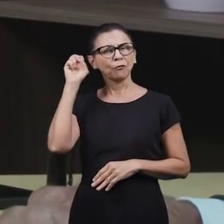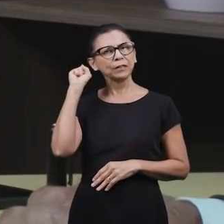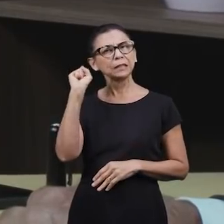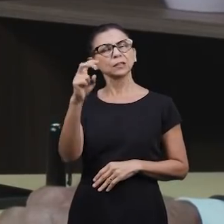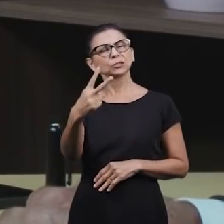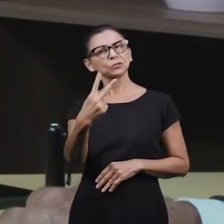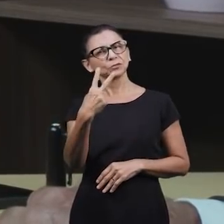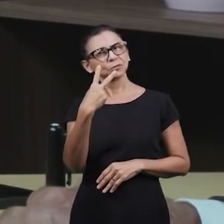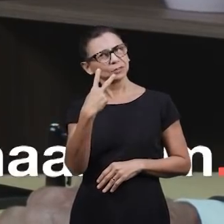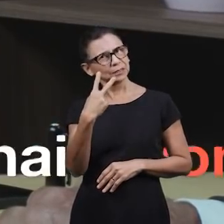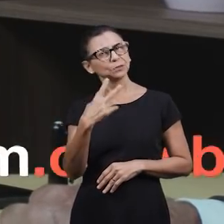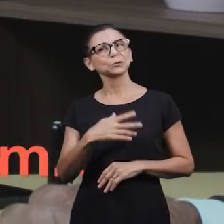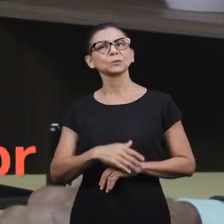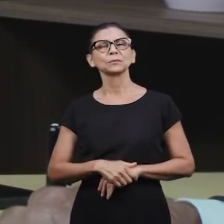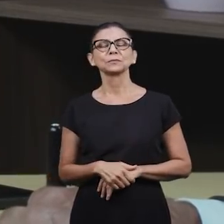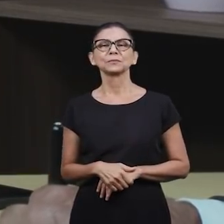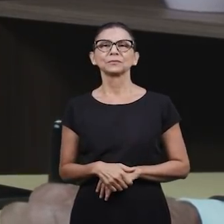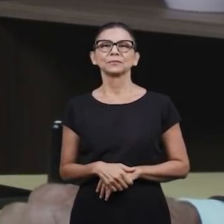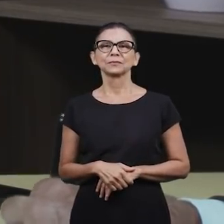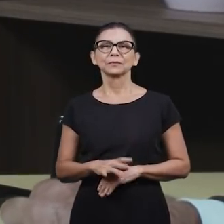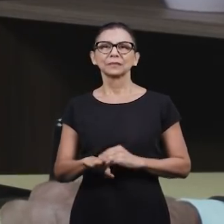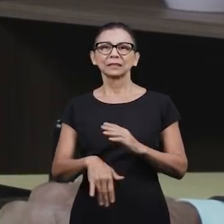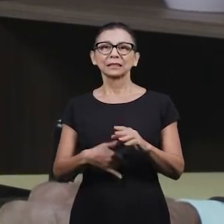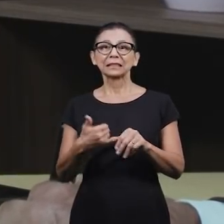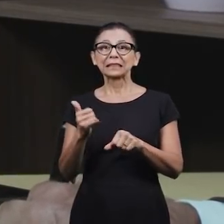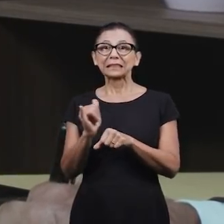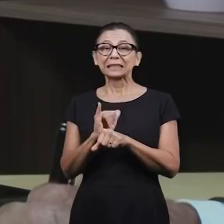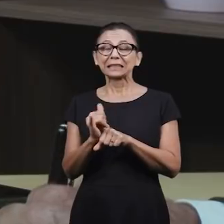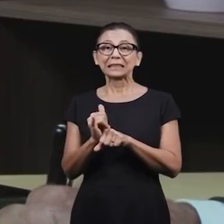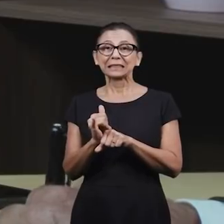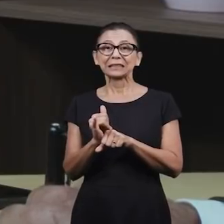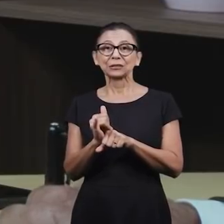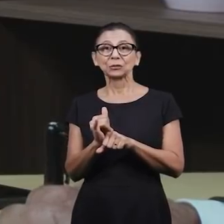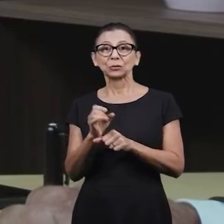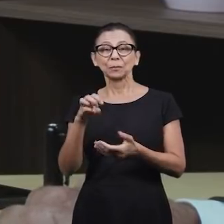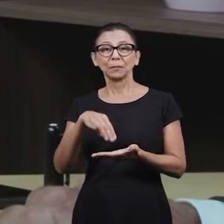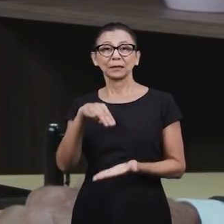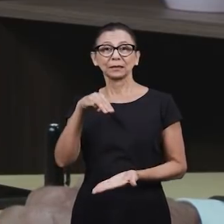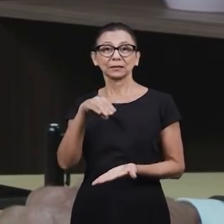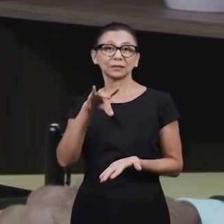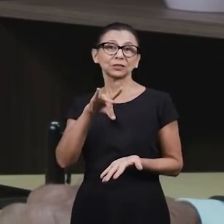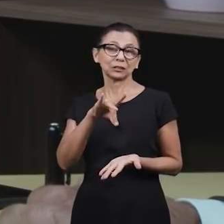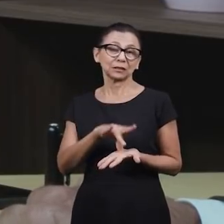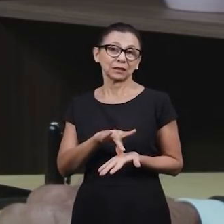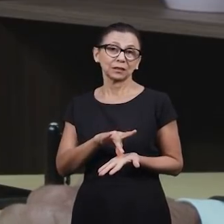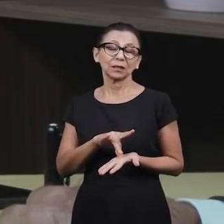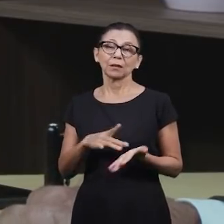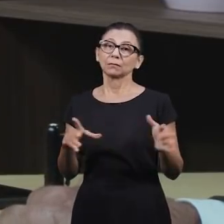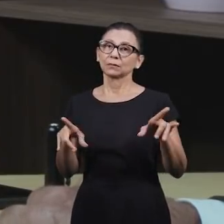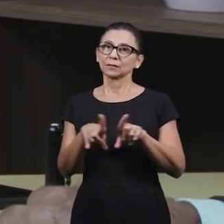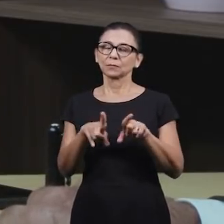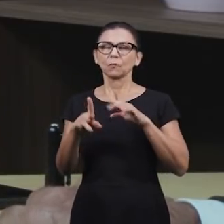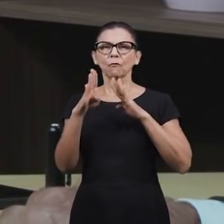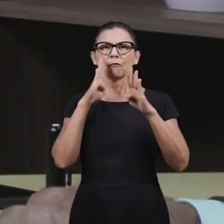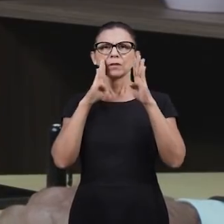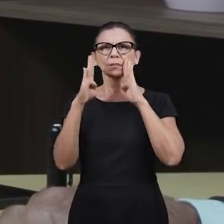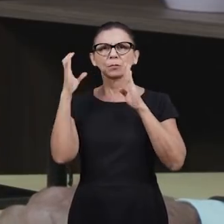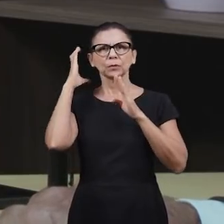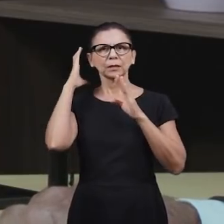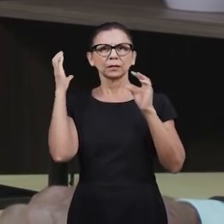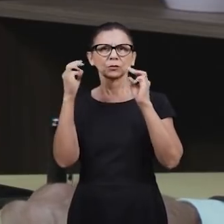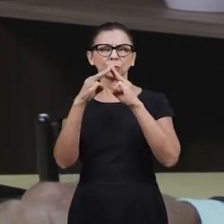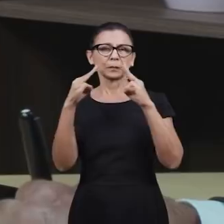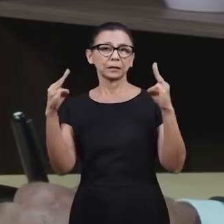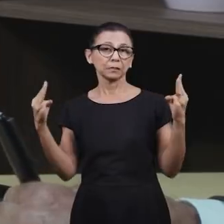Rádio Manaim, você que está nos assistindo pelo canal da Igreja Cristã Maranata no YouTube ou também pelo Facebook da